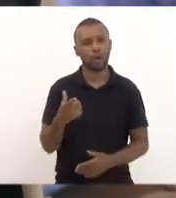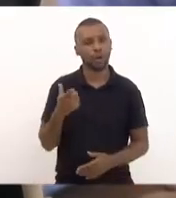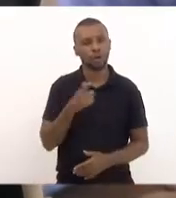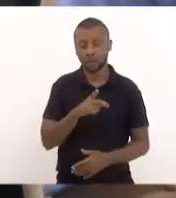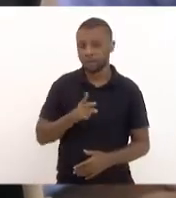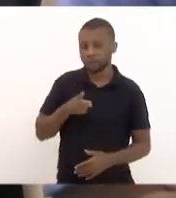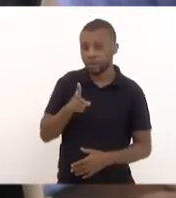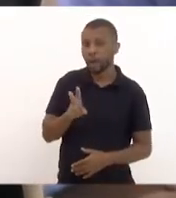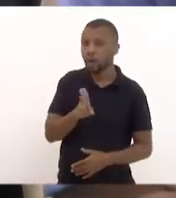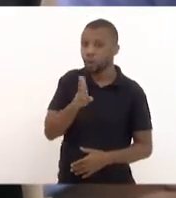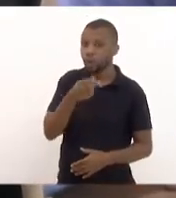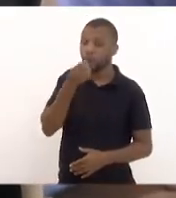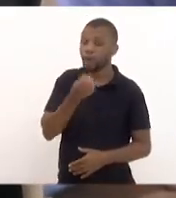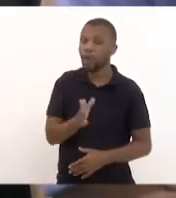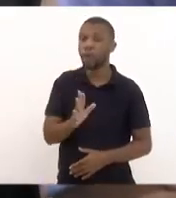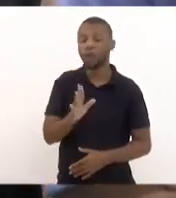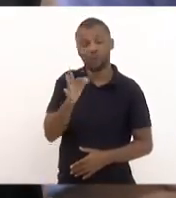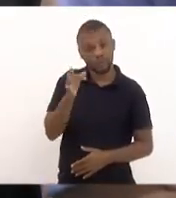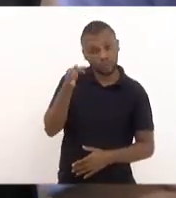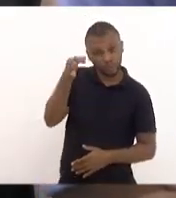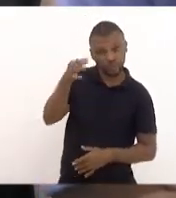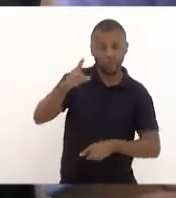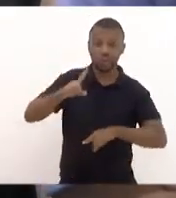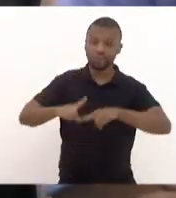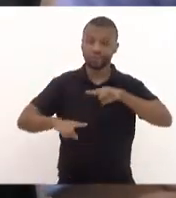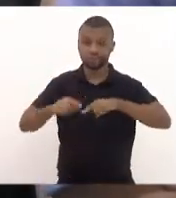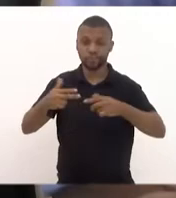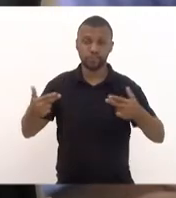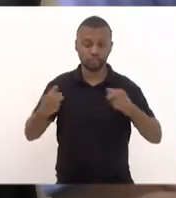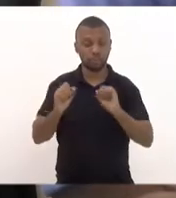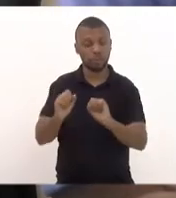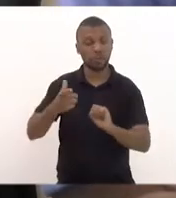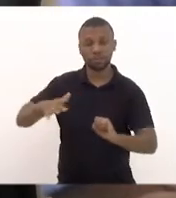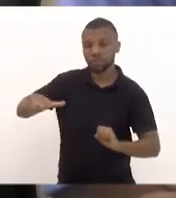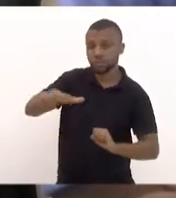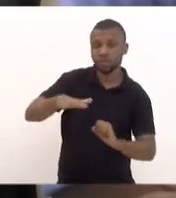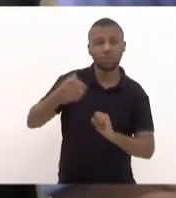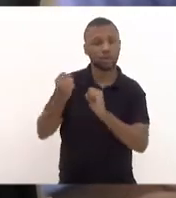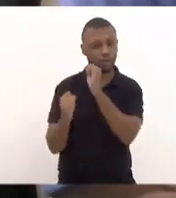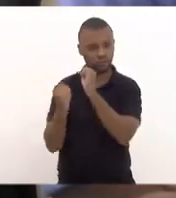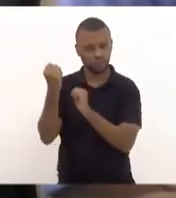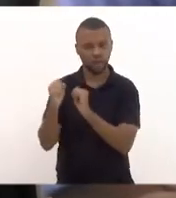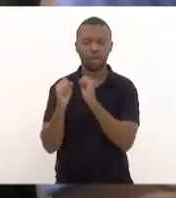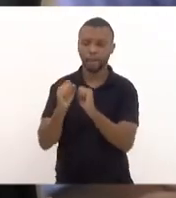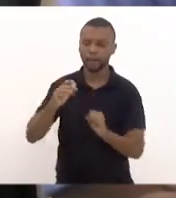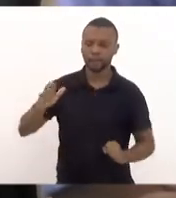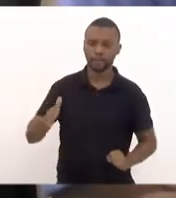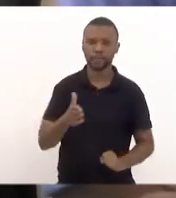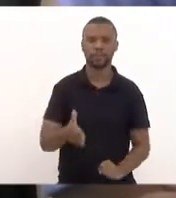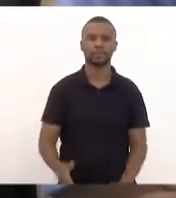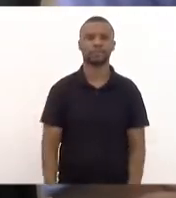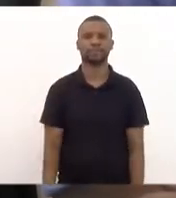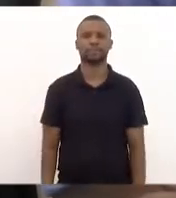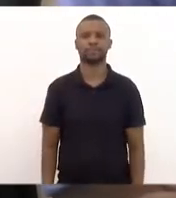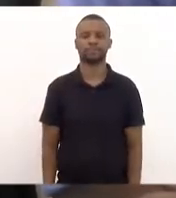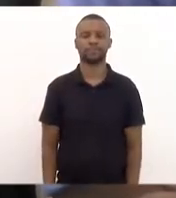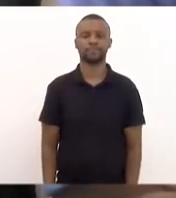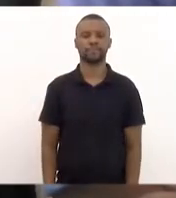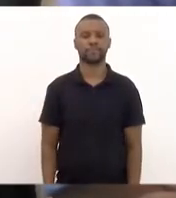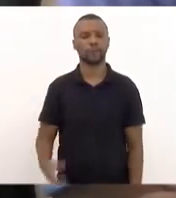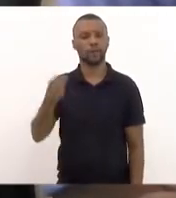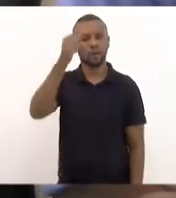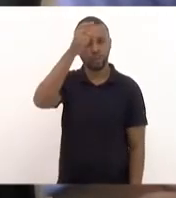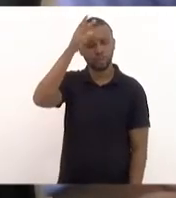bom uso à matriz de um produto que vai estar pronto ainda este ano. Pode ir, por favor. A questão, enfim, também para os municípios